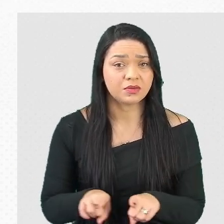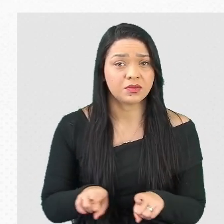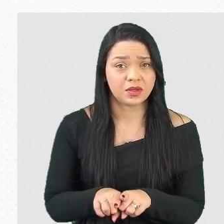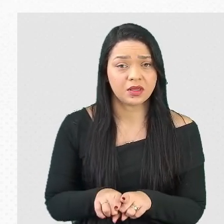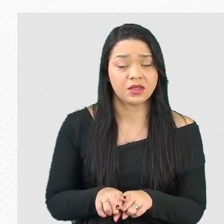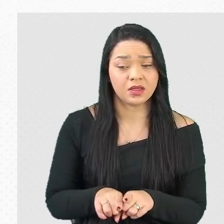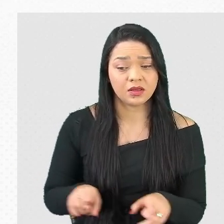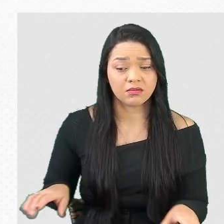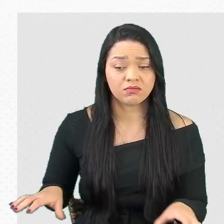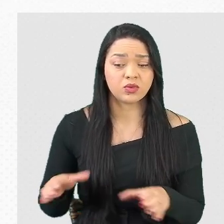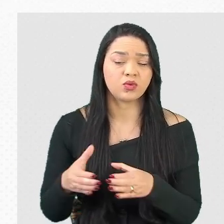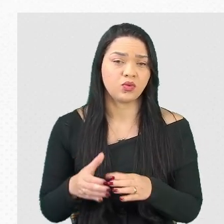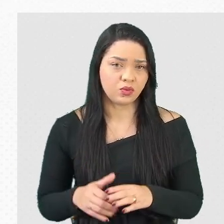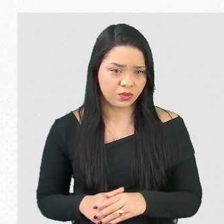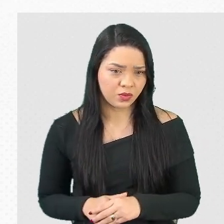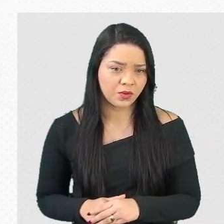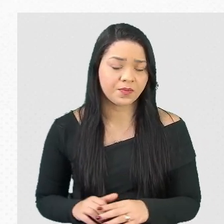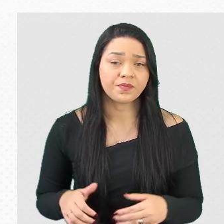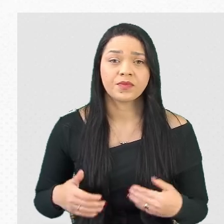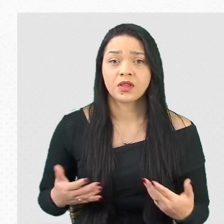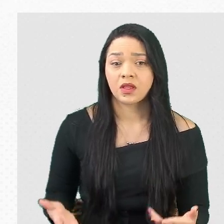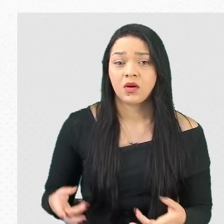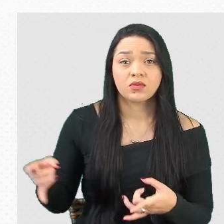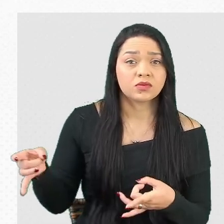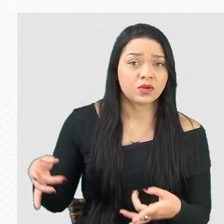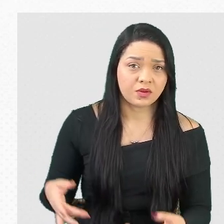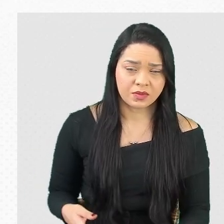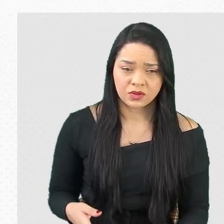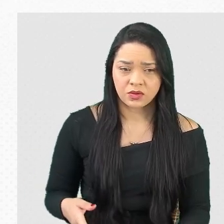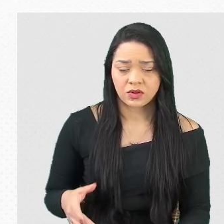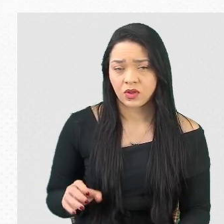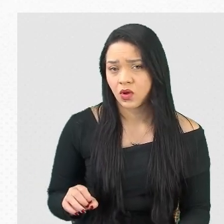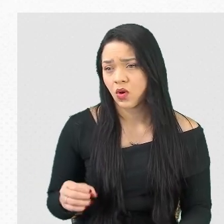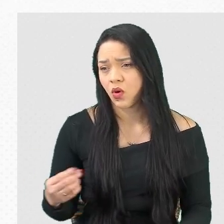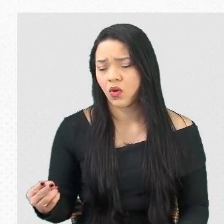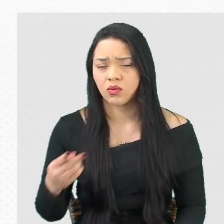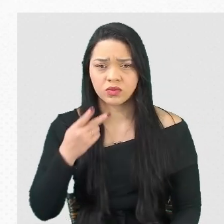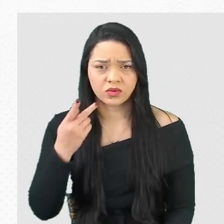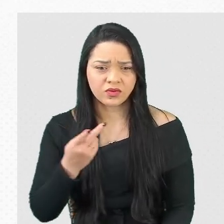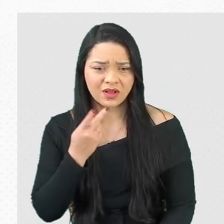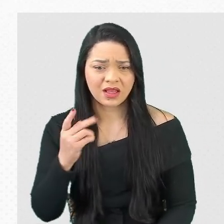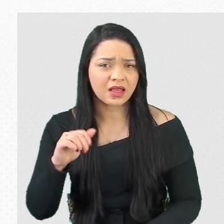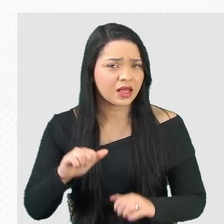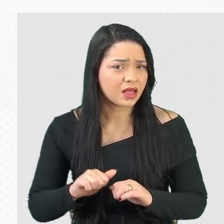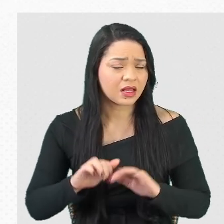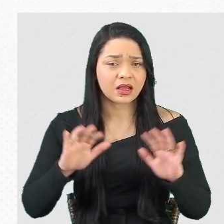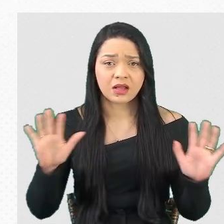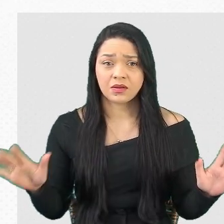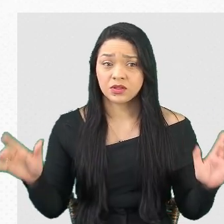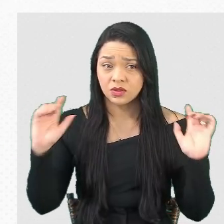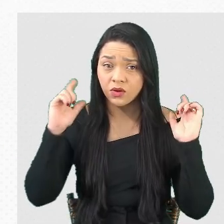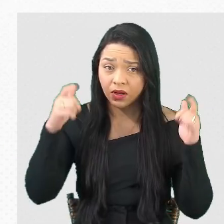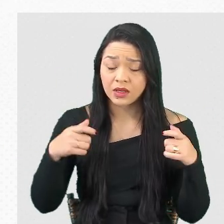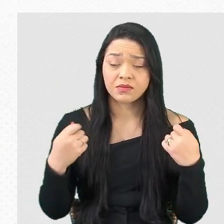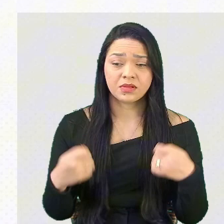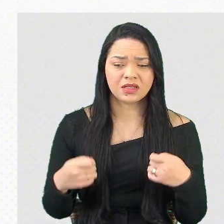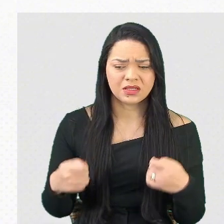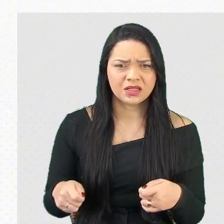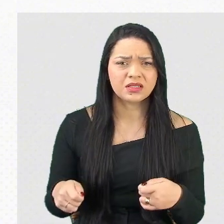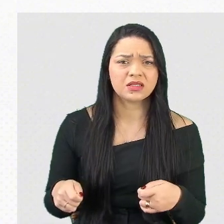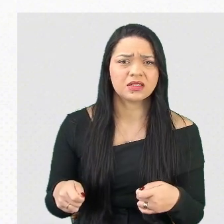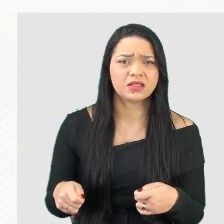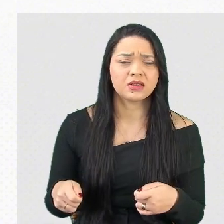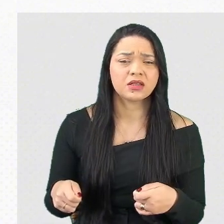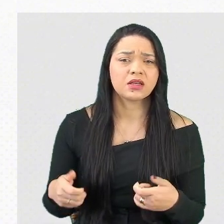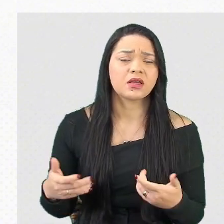propriedade. Então, ele não abandona ou ele não diz claramente que o rei deveria ser deposto, mas